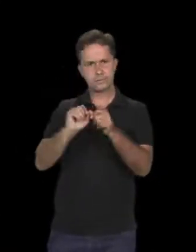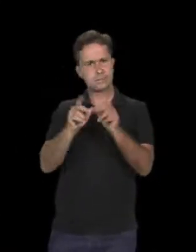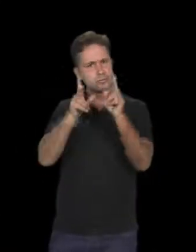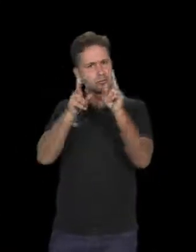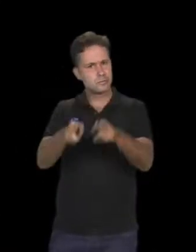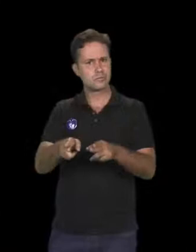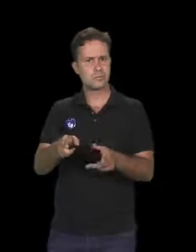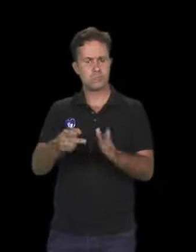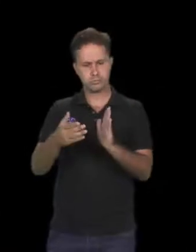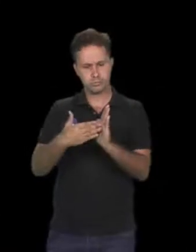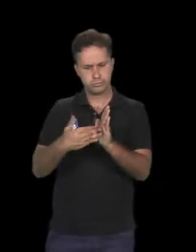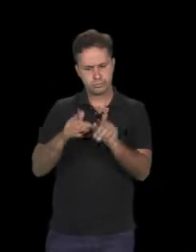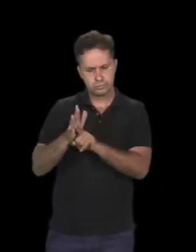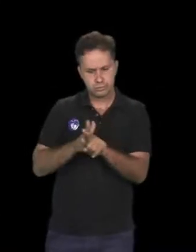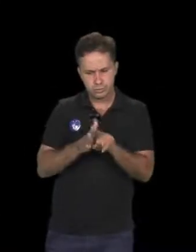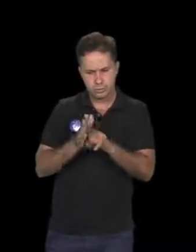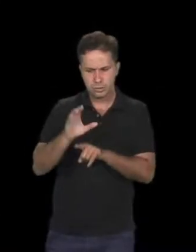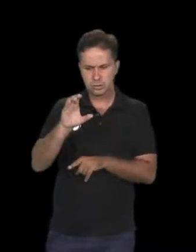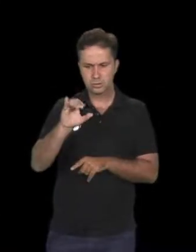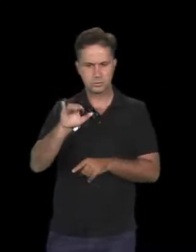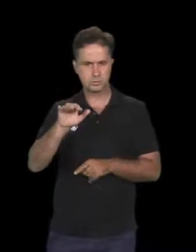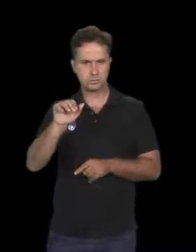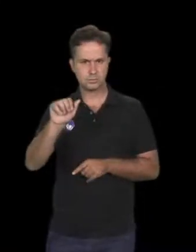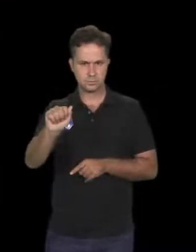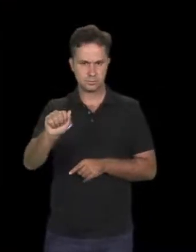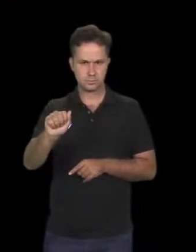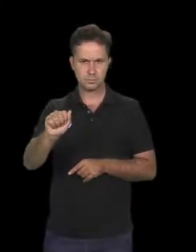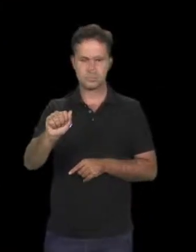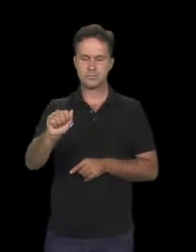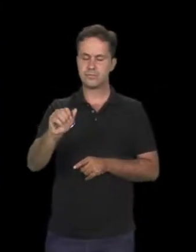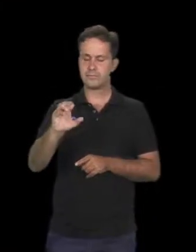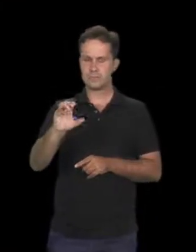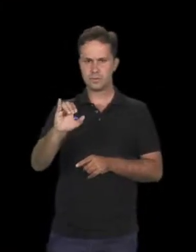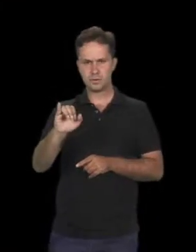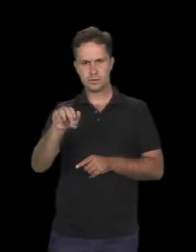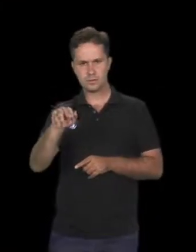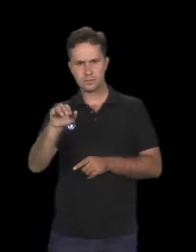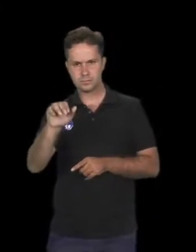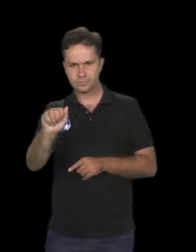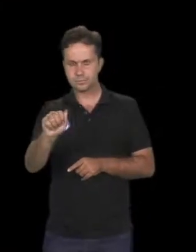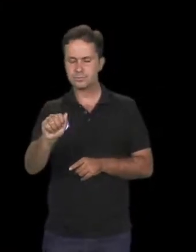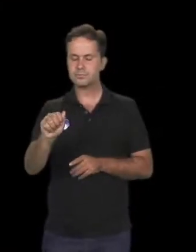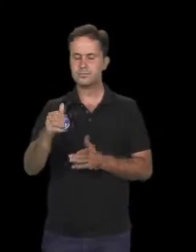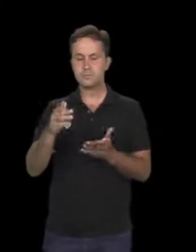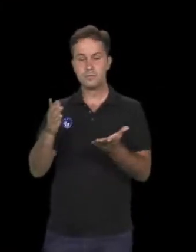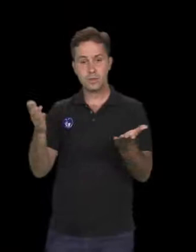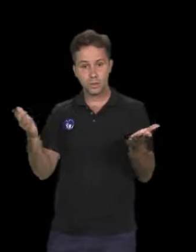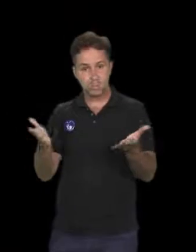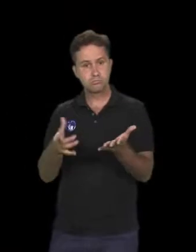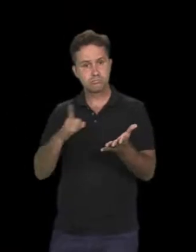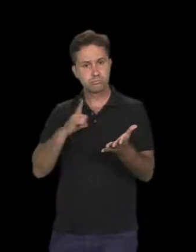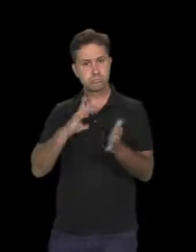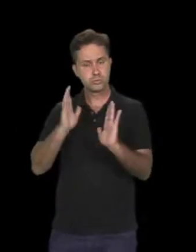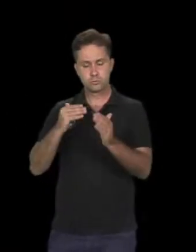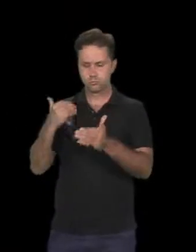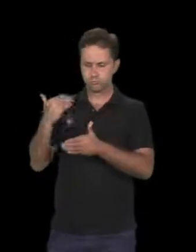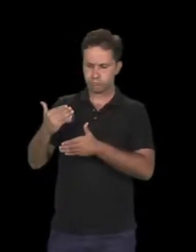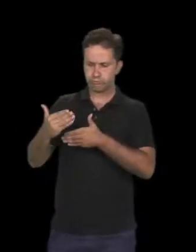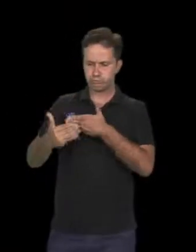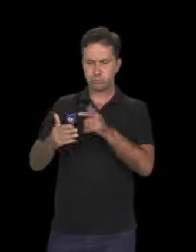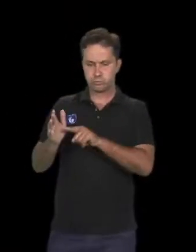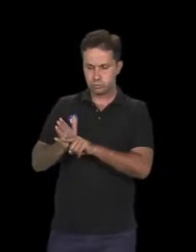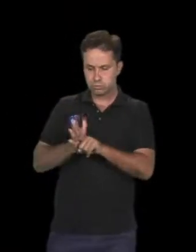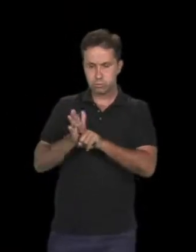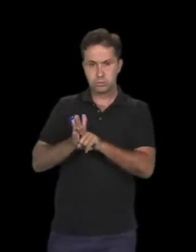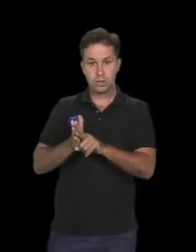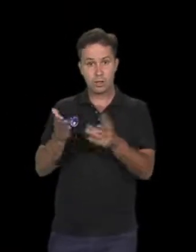enfim, temos feito isso com regularidade. Queria começar mostrando para vocês uma matéria que não tem nada a ver com ciência, mas que é uma matéria que,